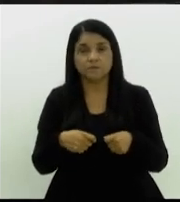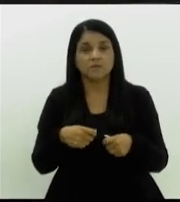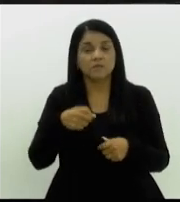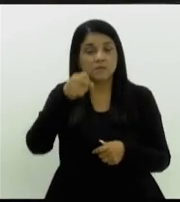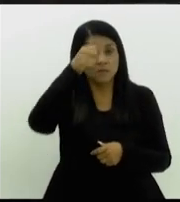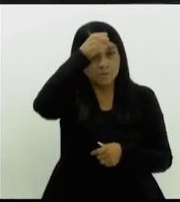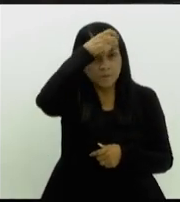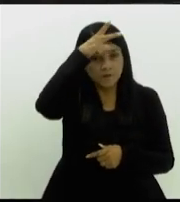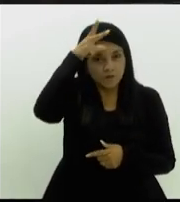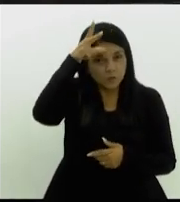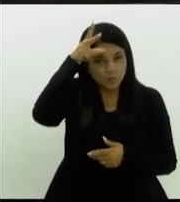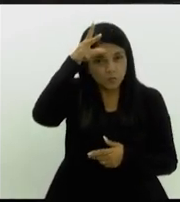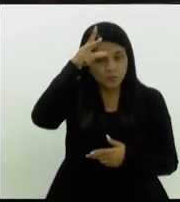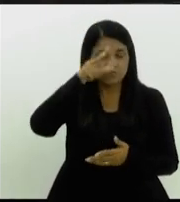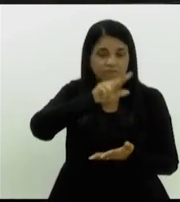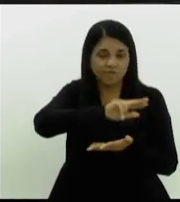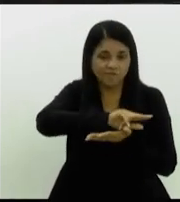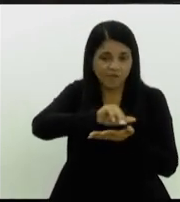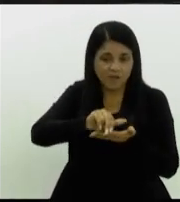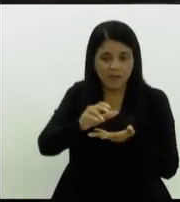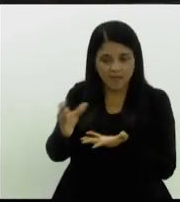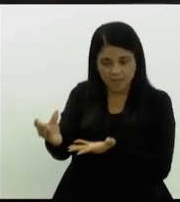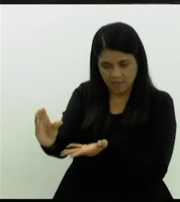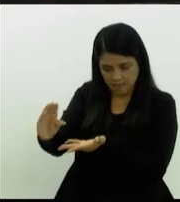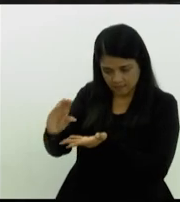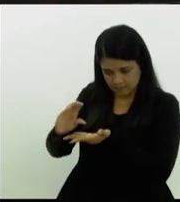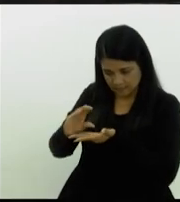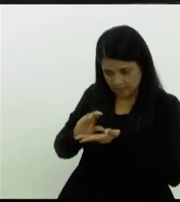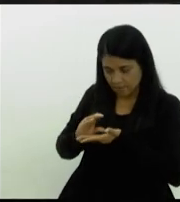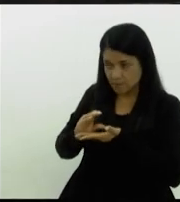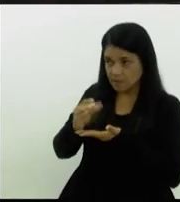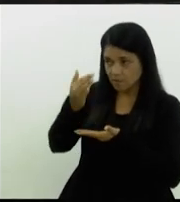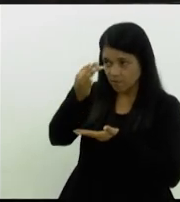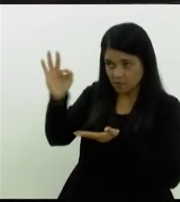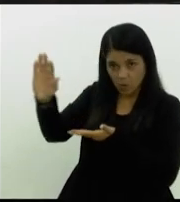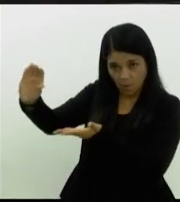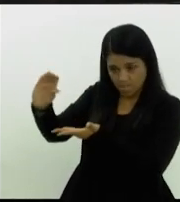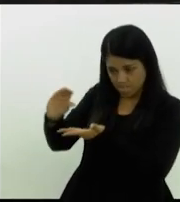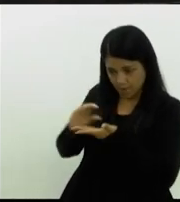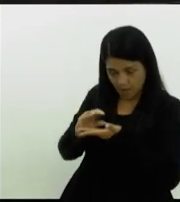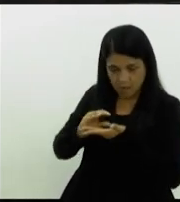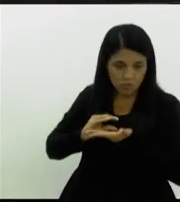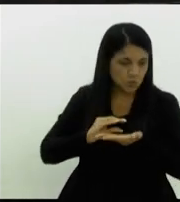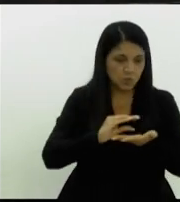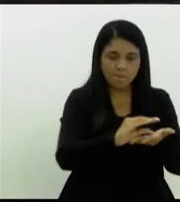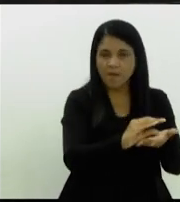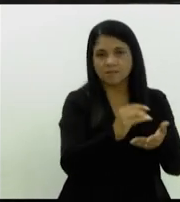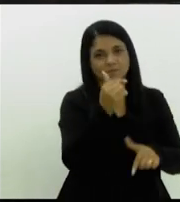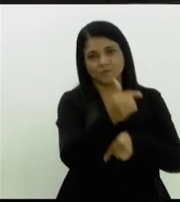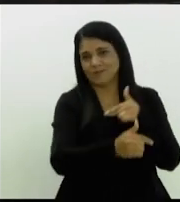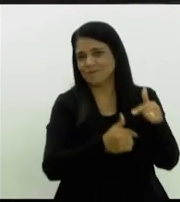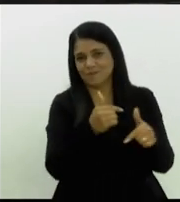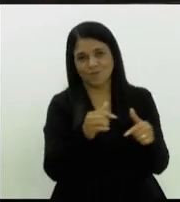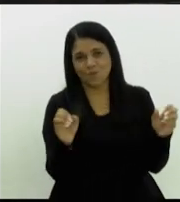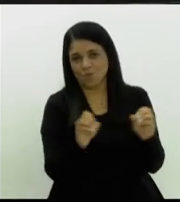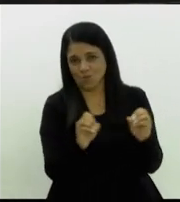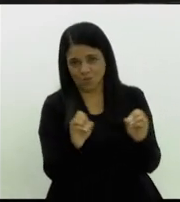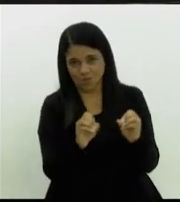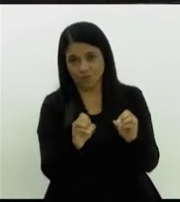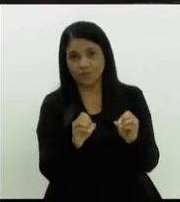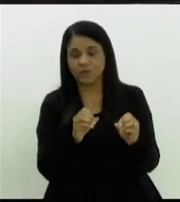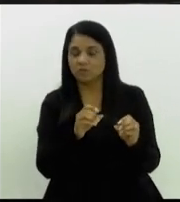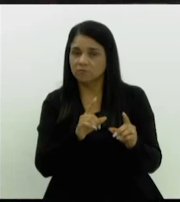prefeituras recebem o dinheiro que vem de repasse federal e não repassa para os trabalhadores. Estaremos, através dessa